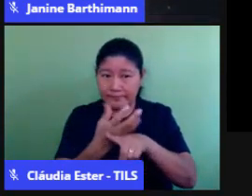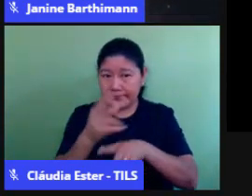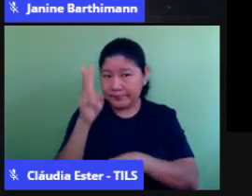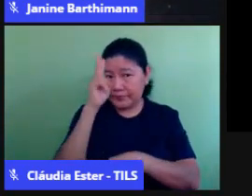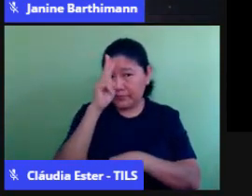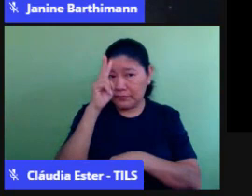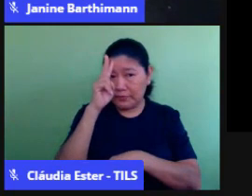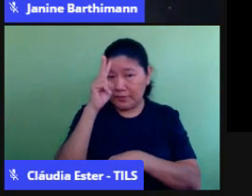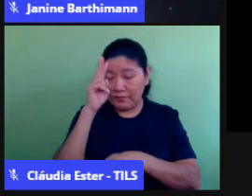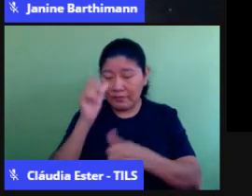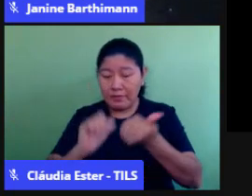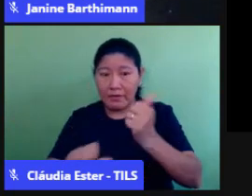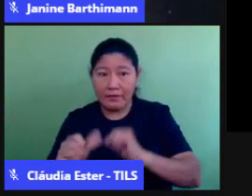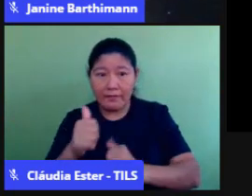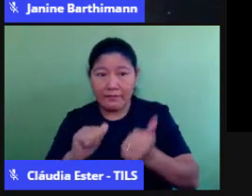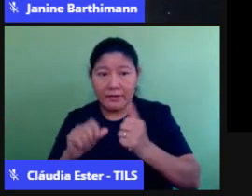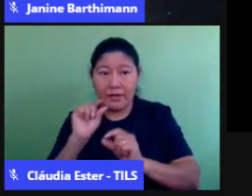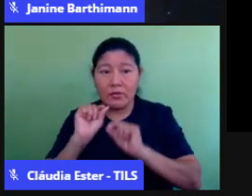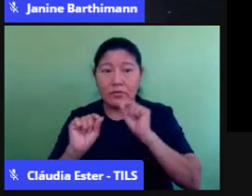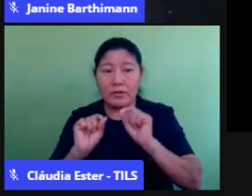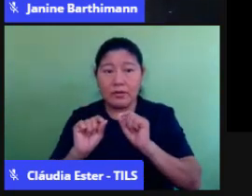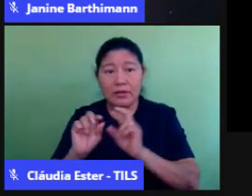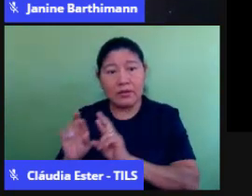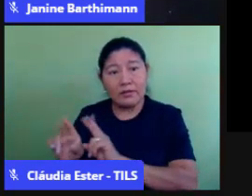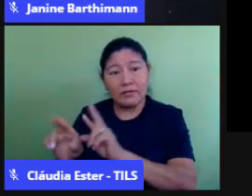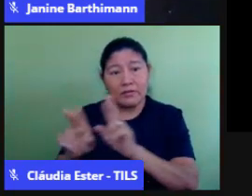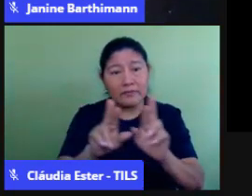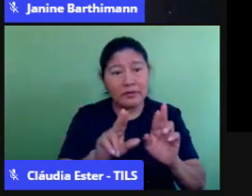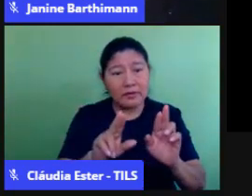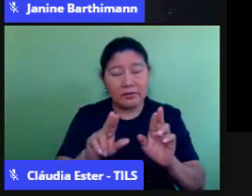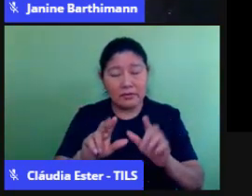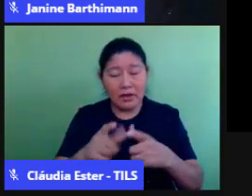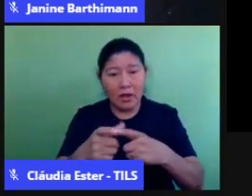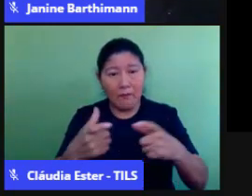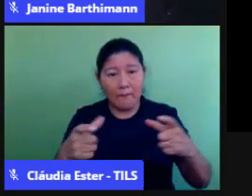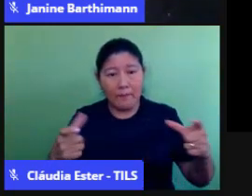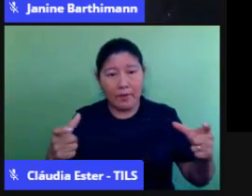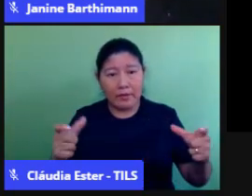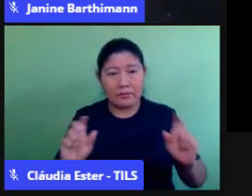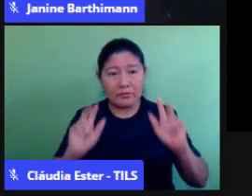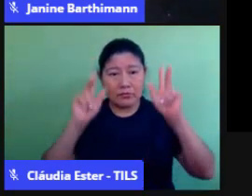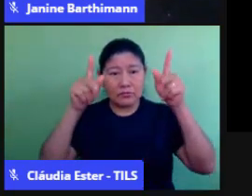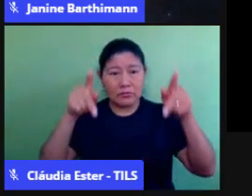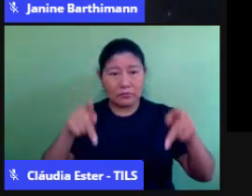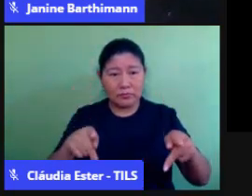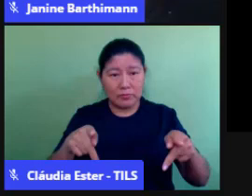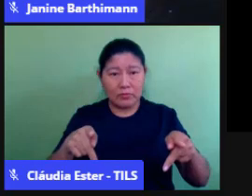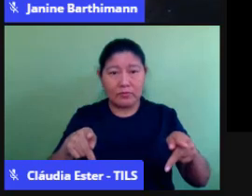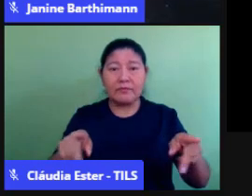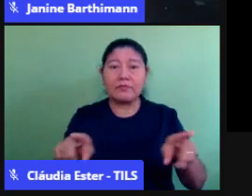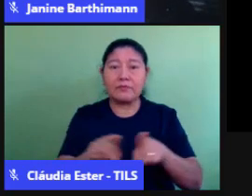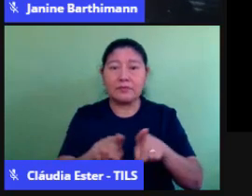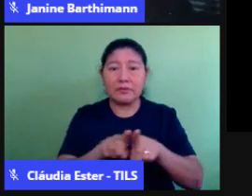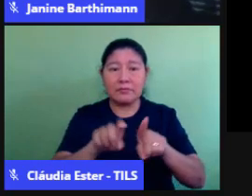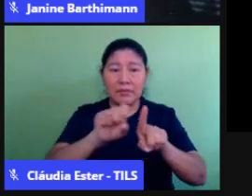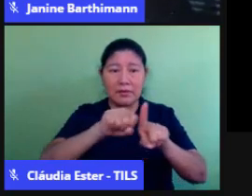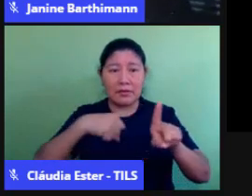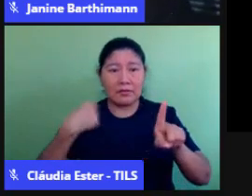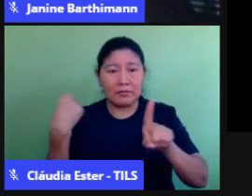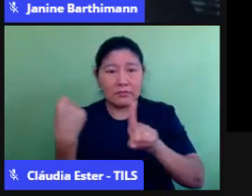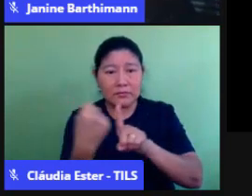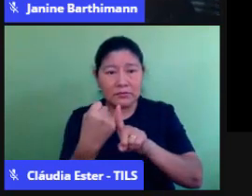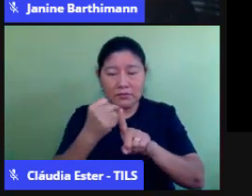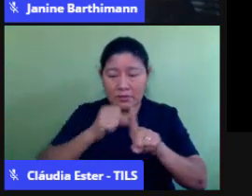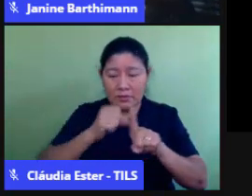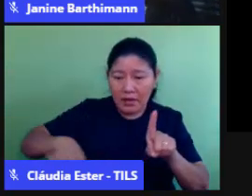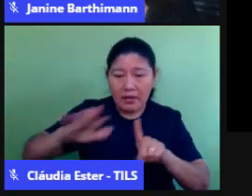analisar diferentes fluxos populacionais e suas contribuições para a formação da sociedade brasileira.